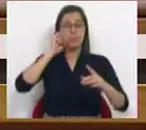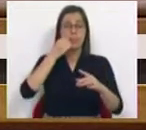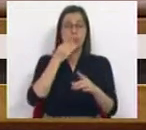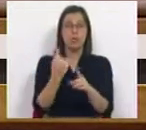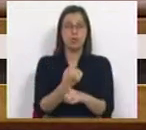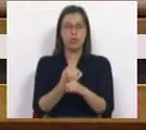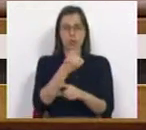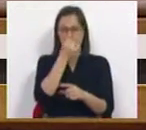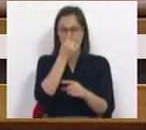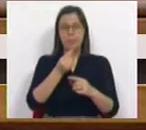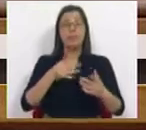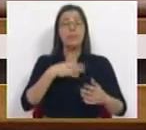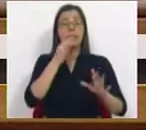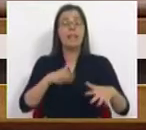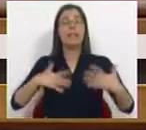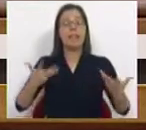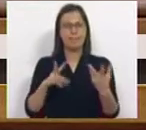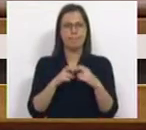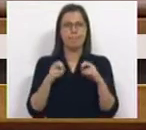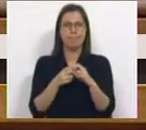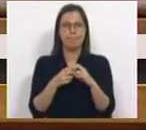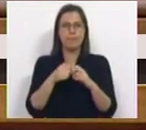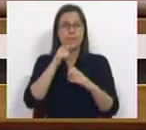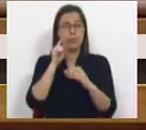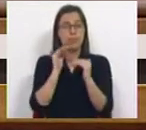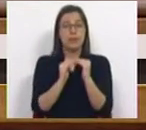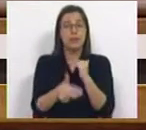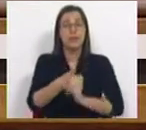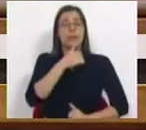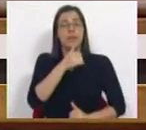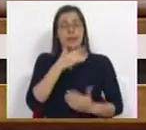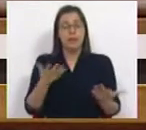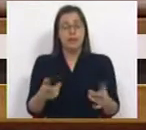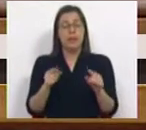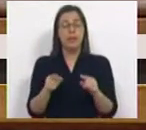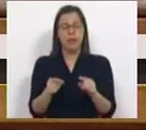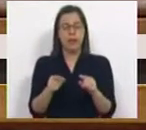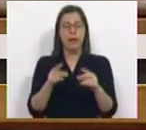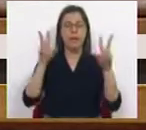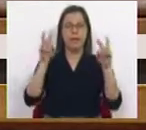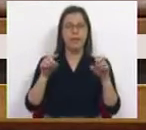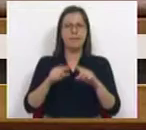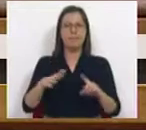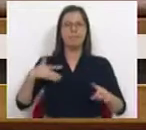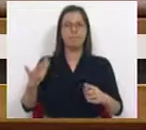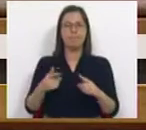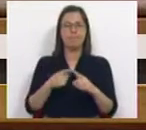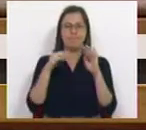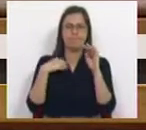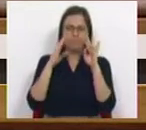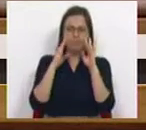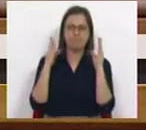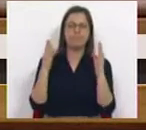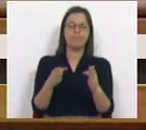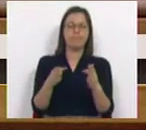desperdício alimentar, estamos a falar de um problema de sustentabilidade. Por isso mesmo, esta matéria tem vindo a merecer a maior